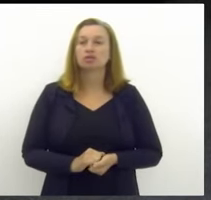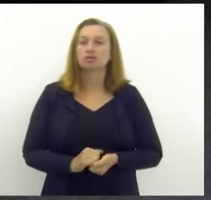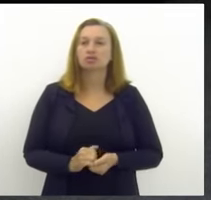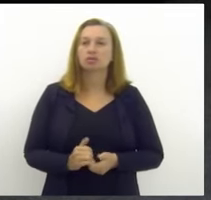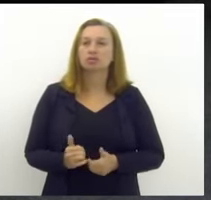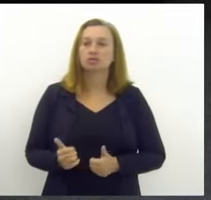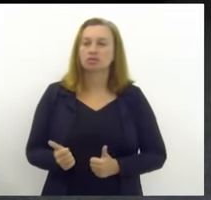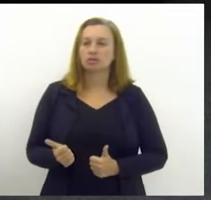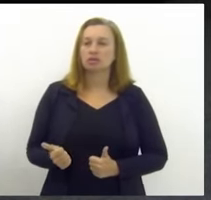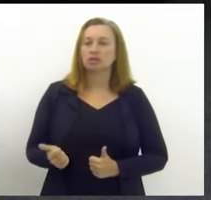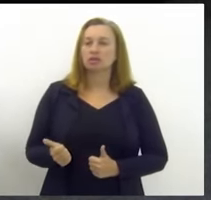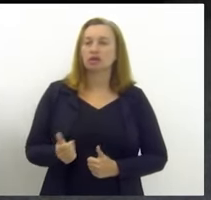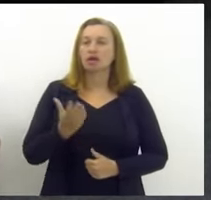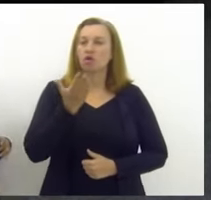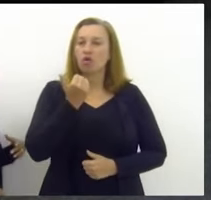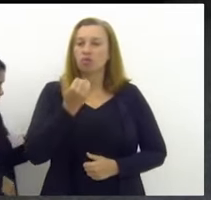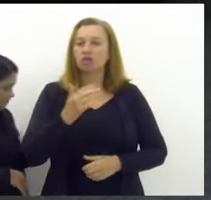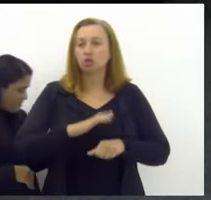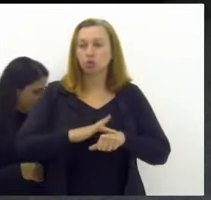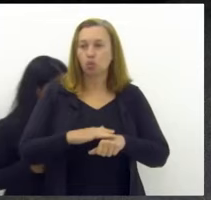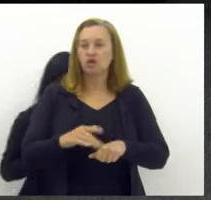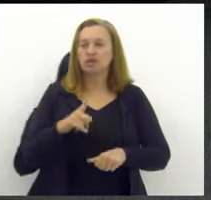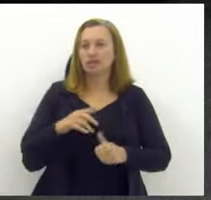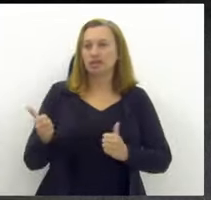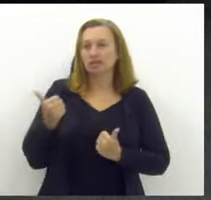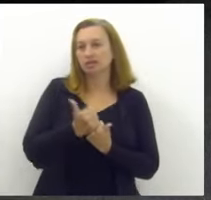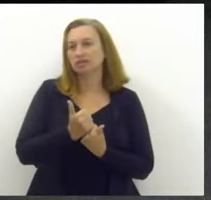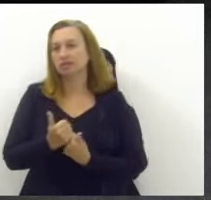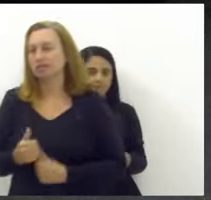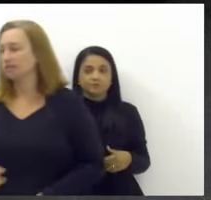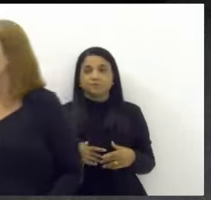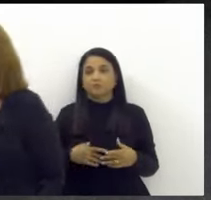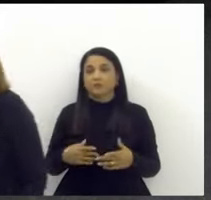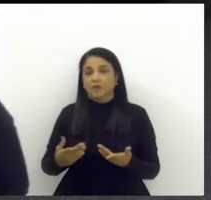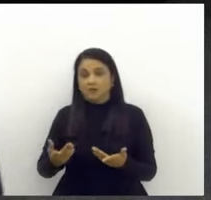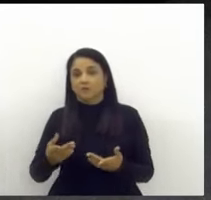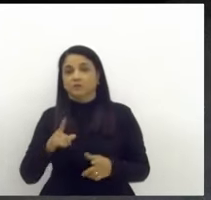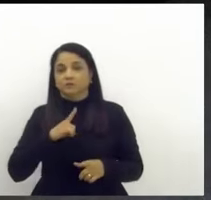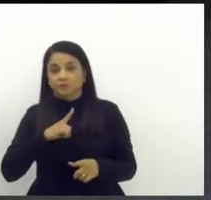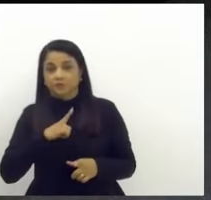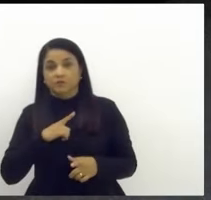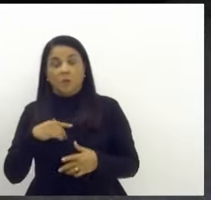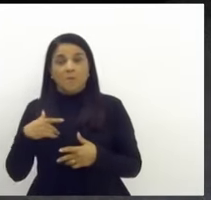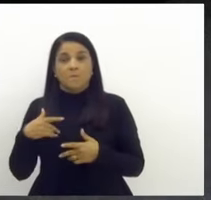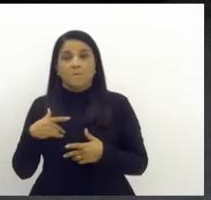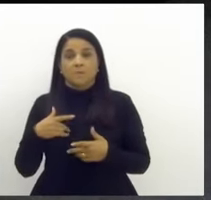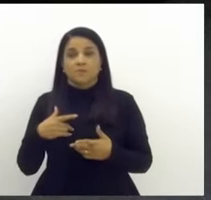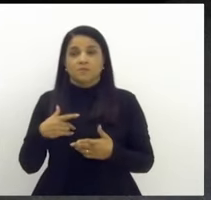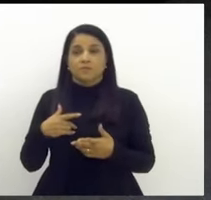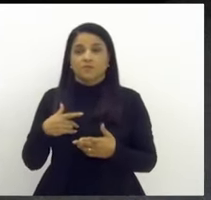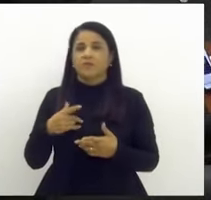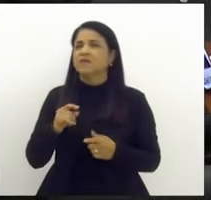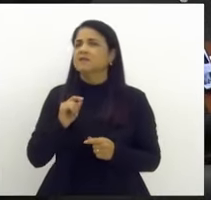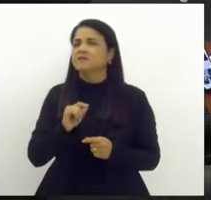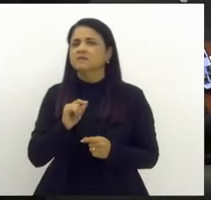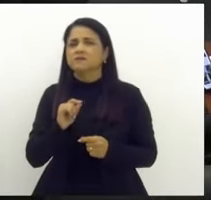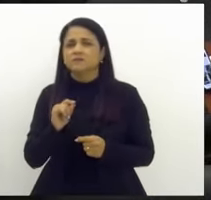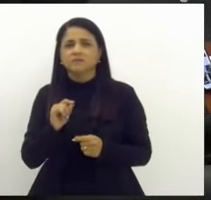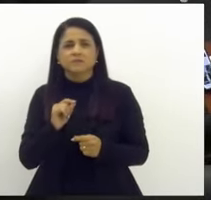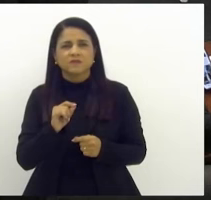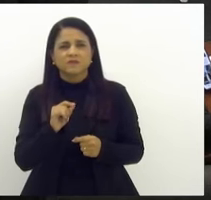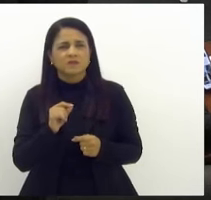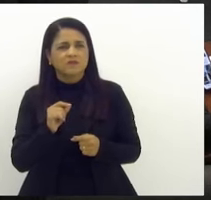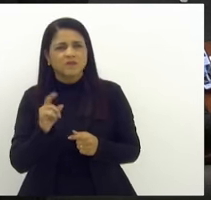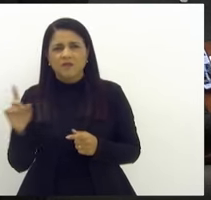produzem doenças que podem devem ser definidas e veja aqui cadê estava aqui